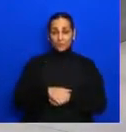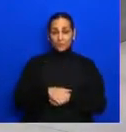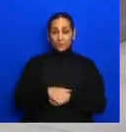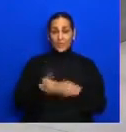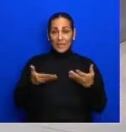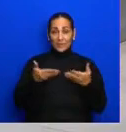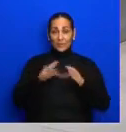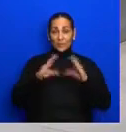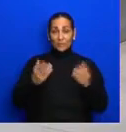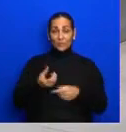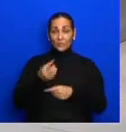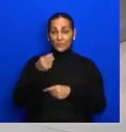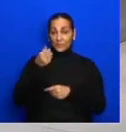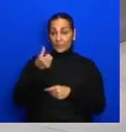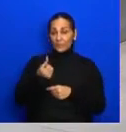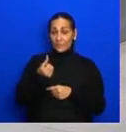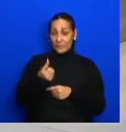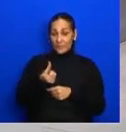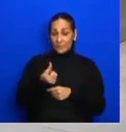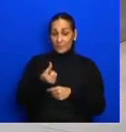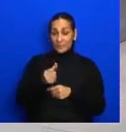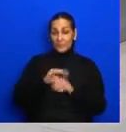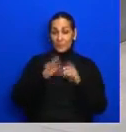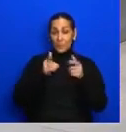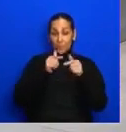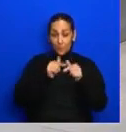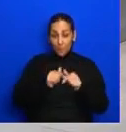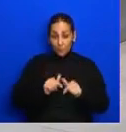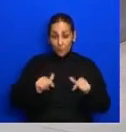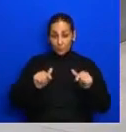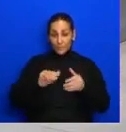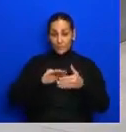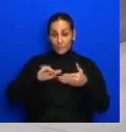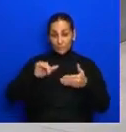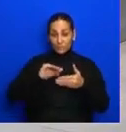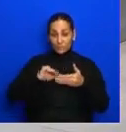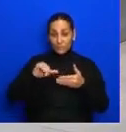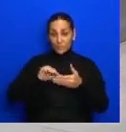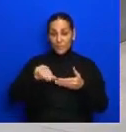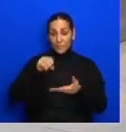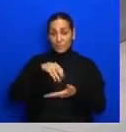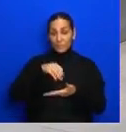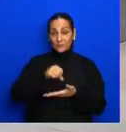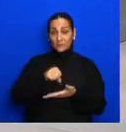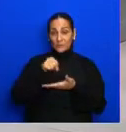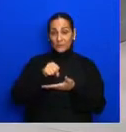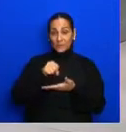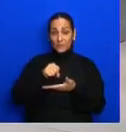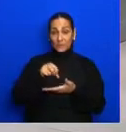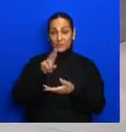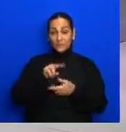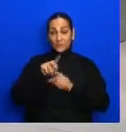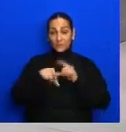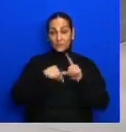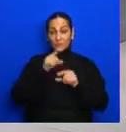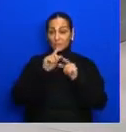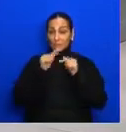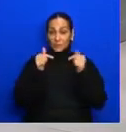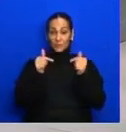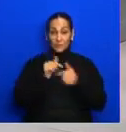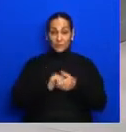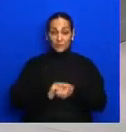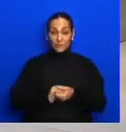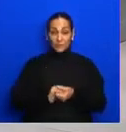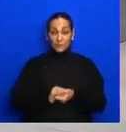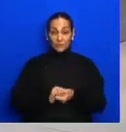Então, agora, o Globo número 6 será totalmente esvaziado. As bolas serão recolocadas na maleta utilizada para o sorteio do dia de